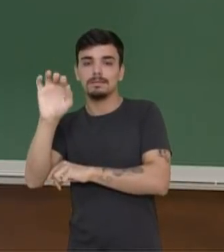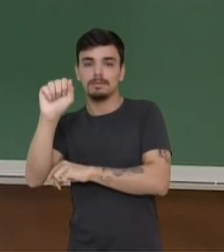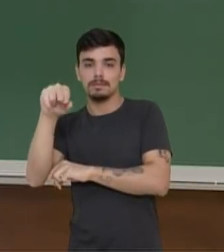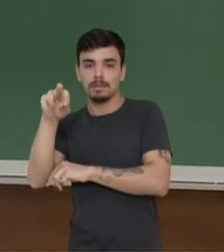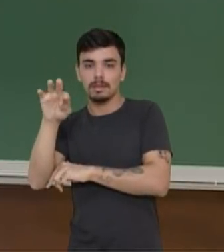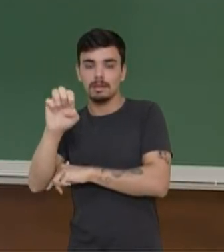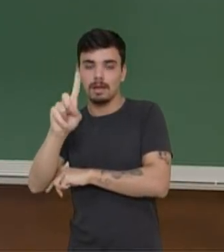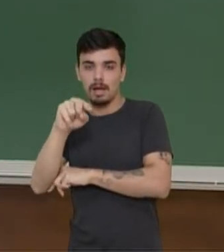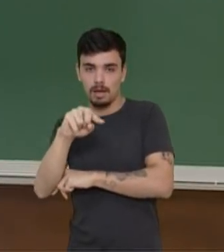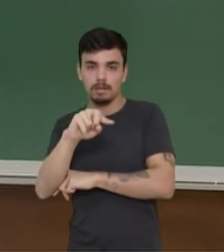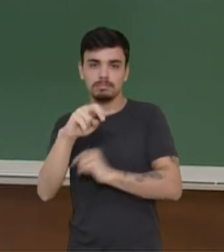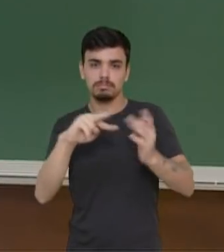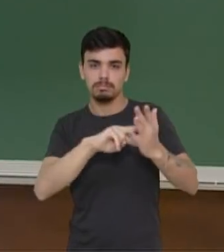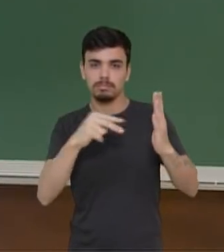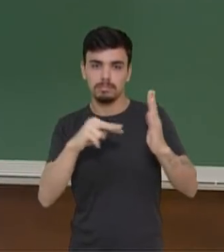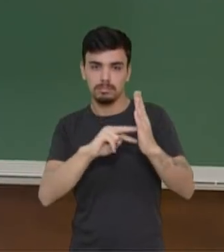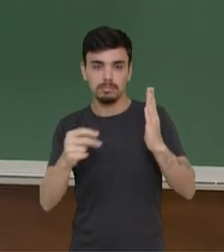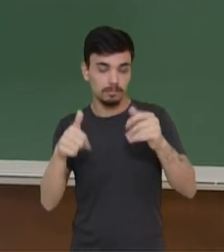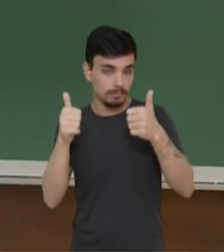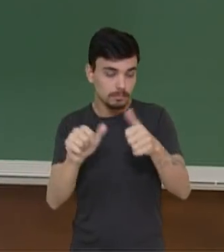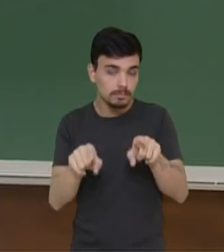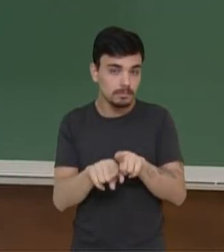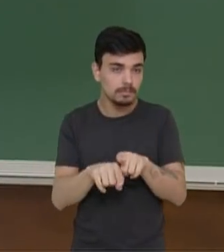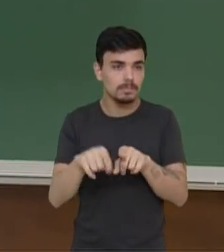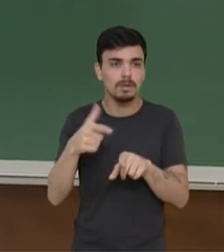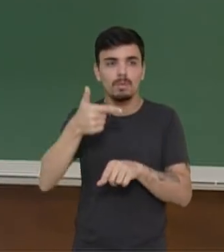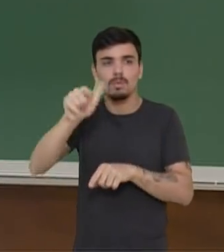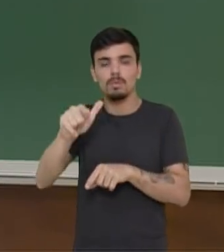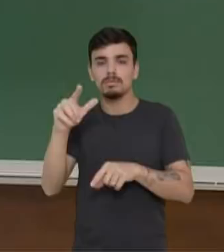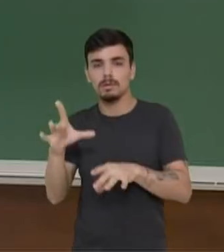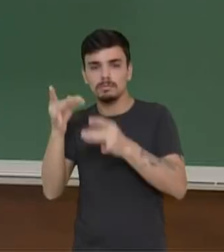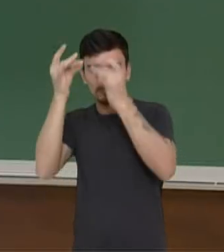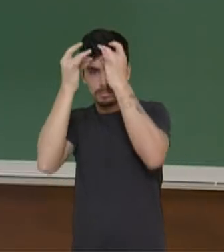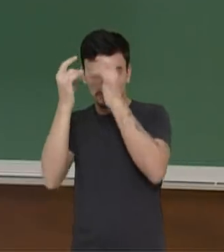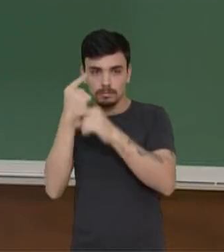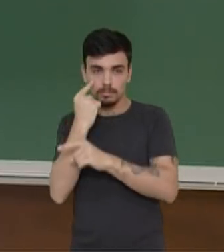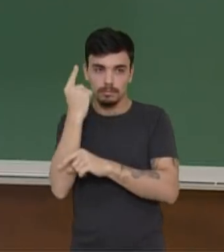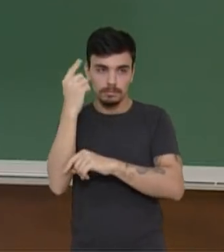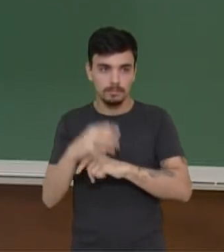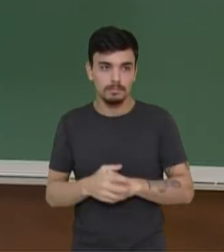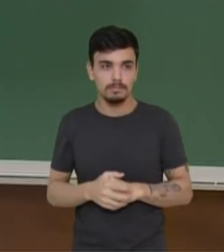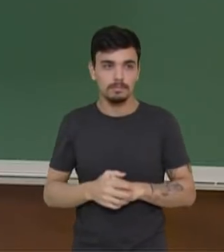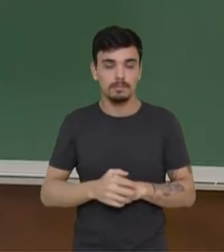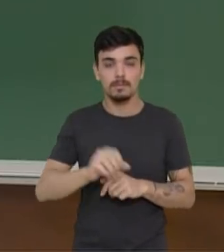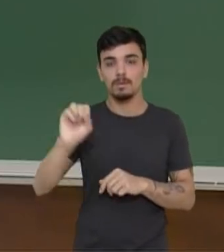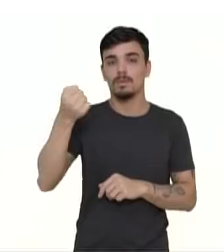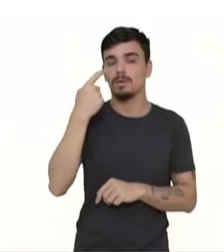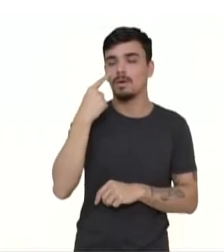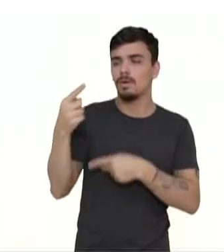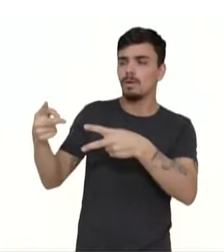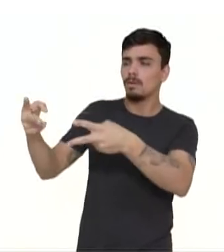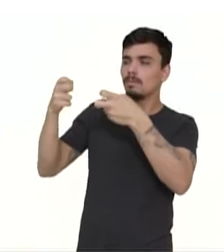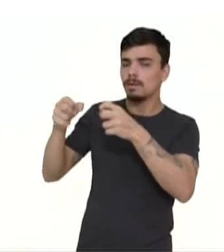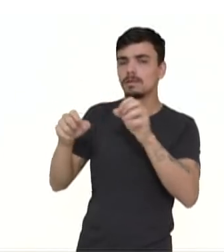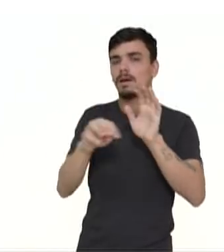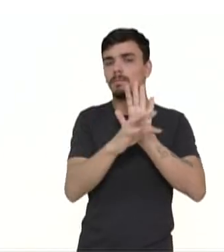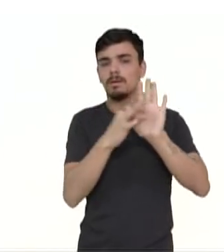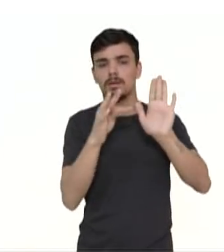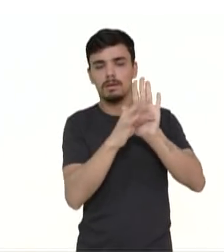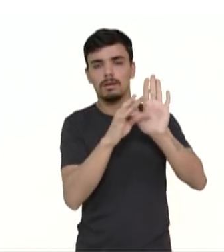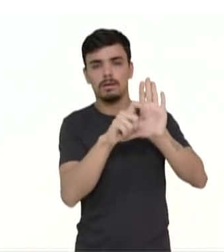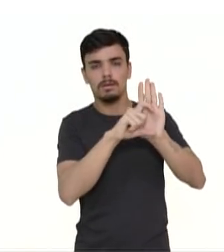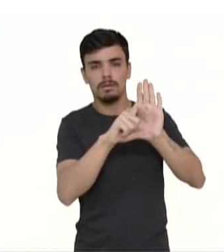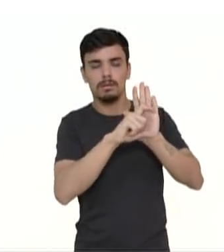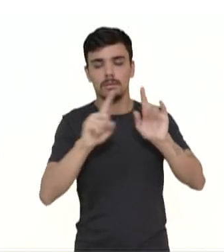gente considera sinônimos, ok? Mais um, então, para a gente fixar. No 8 agora, observe esse fragmento.